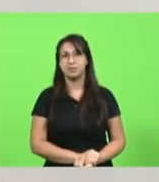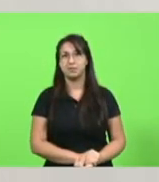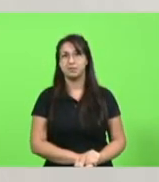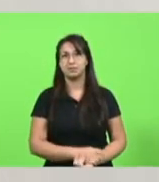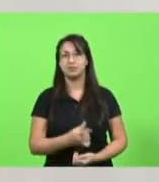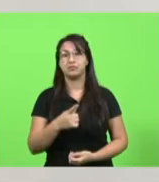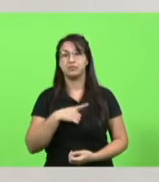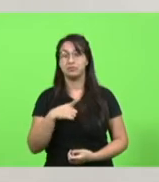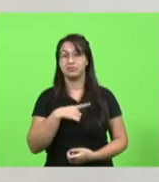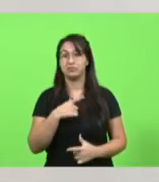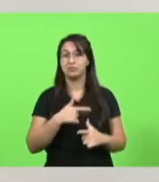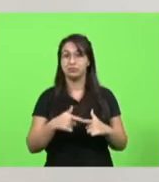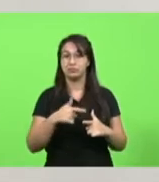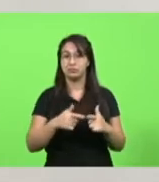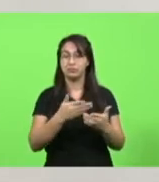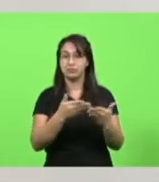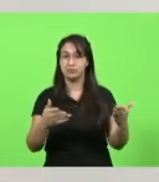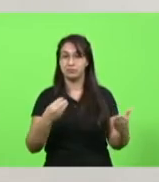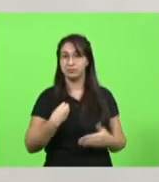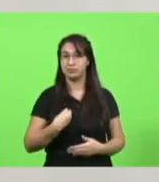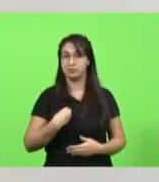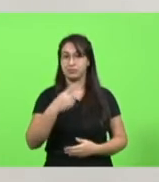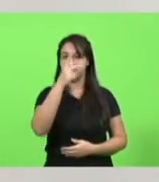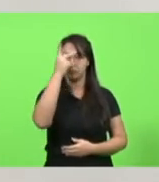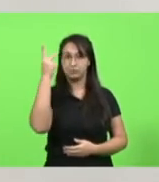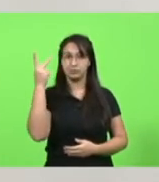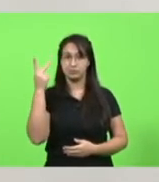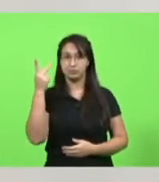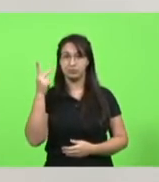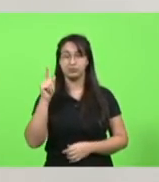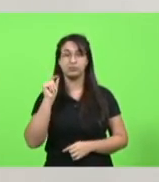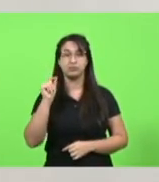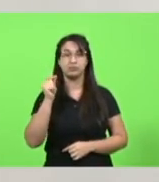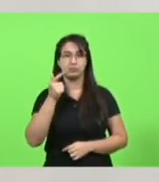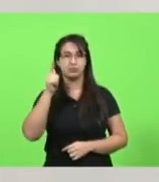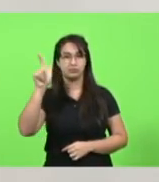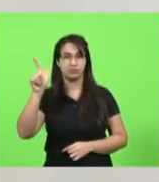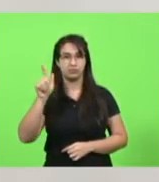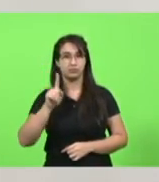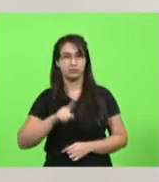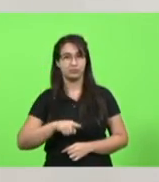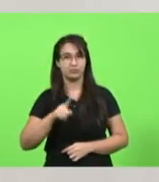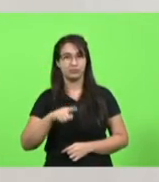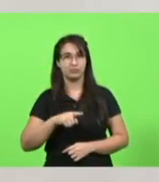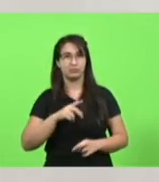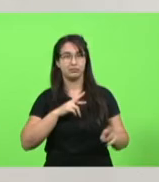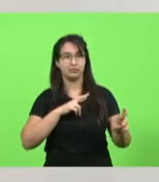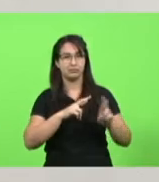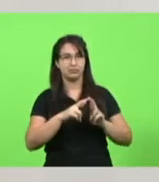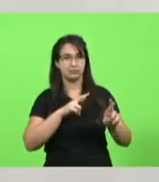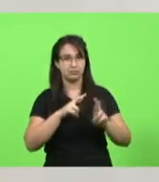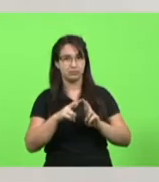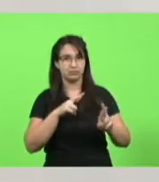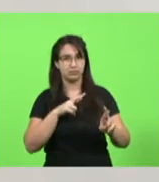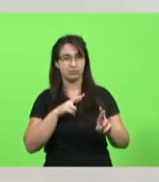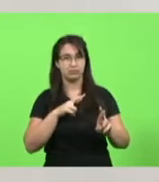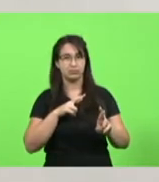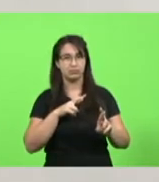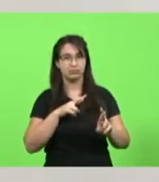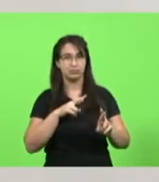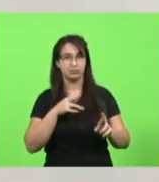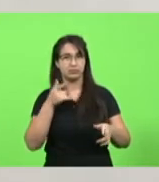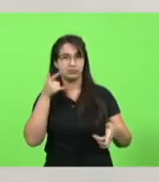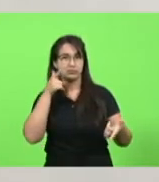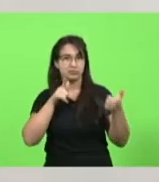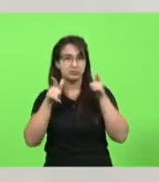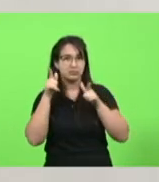impacto na vida das pessoas, também um fato interessante, que é o impacto das relações de consumo entre o